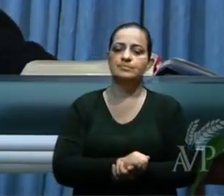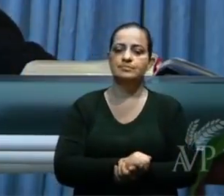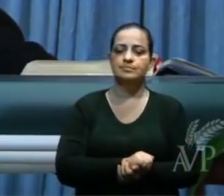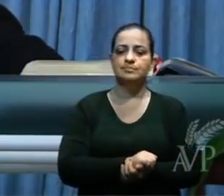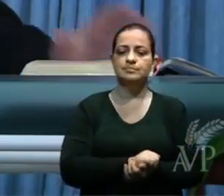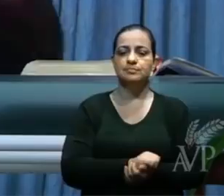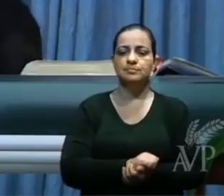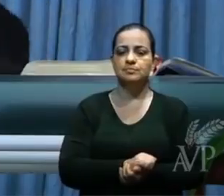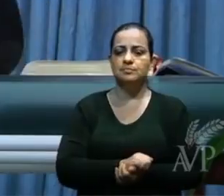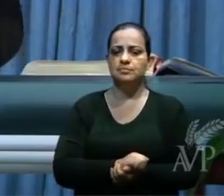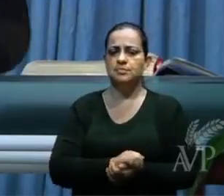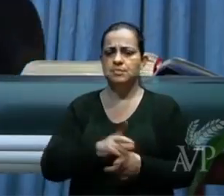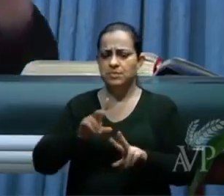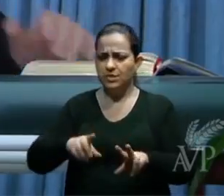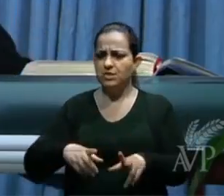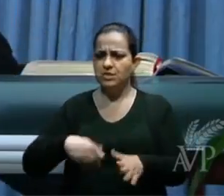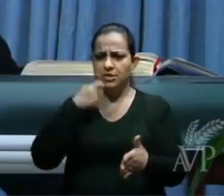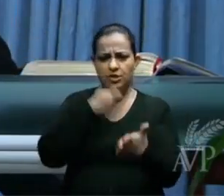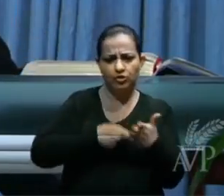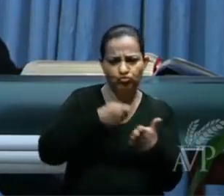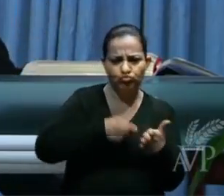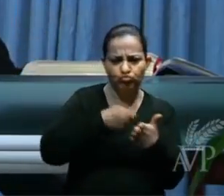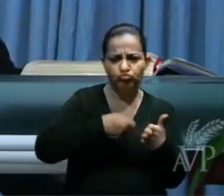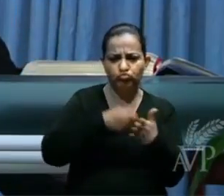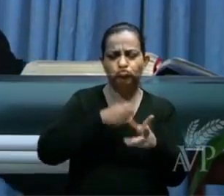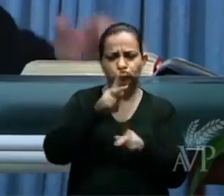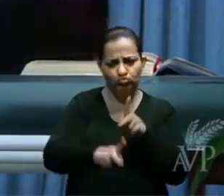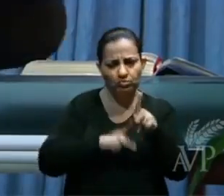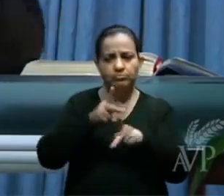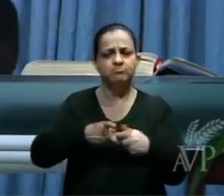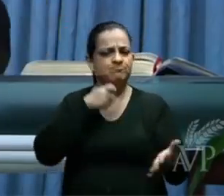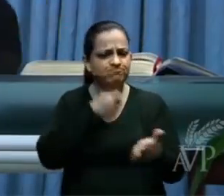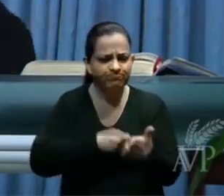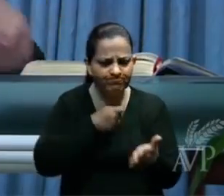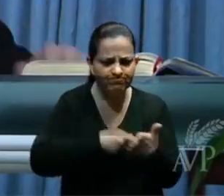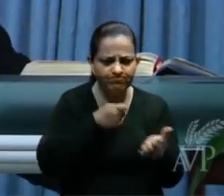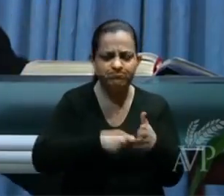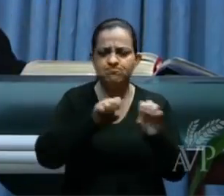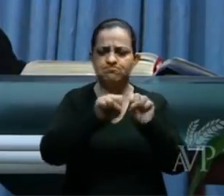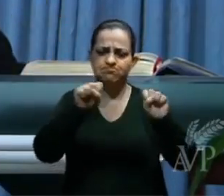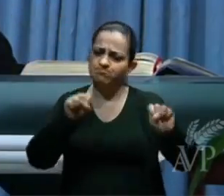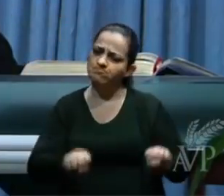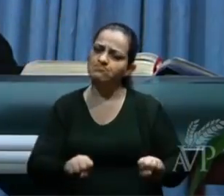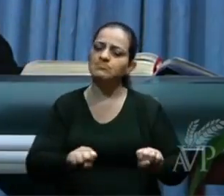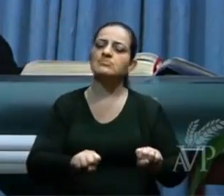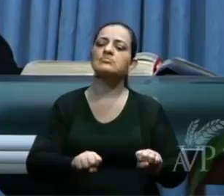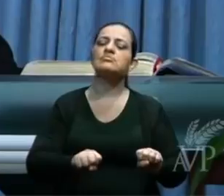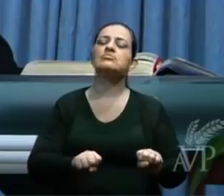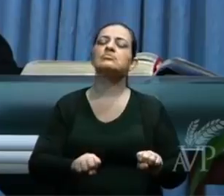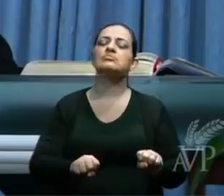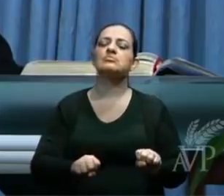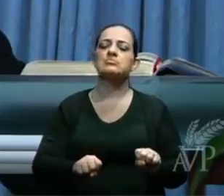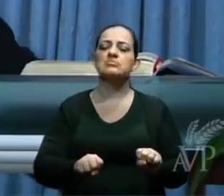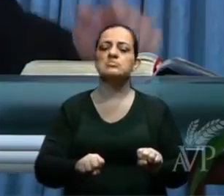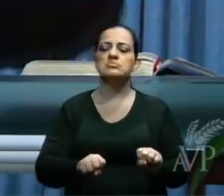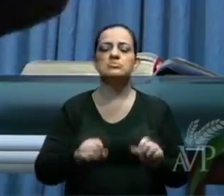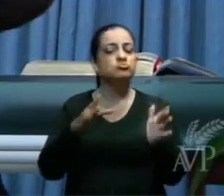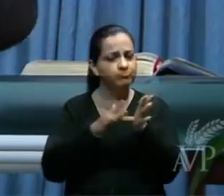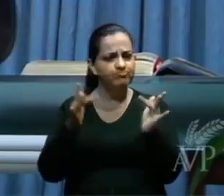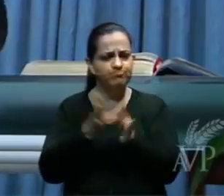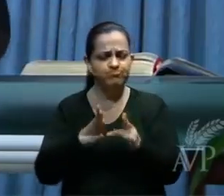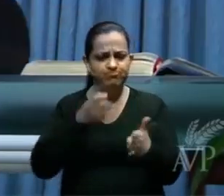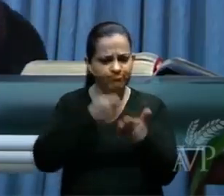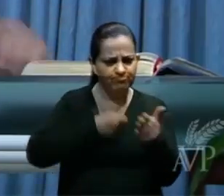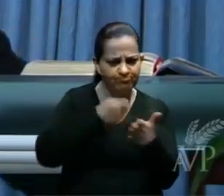ela raia com o povo ela alia com os sistemas jesus